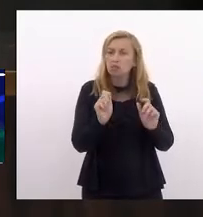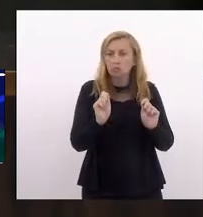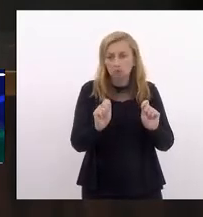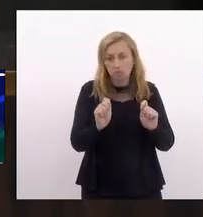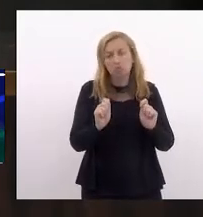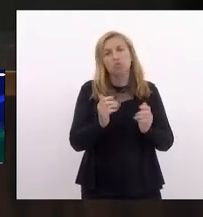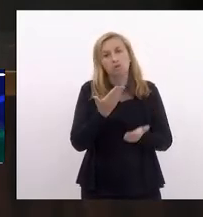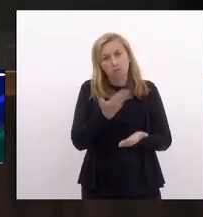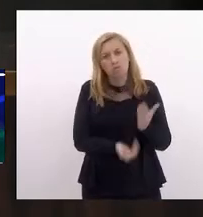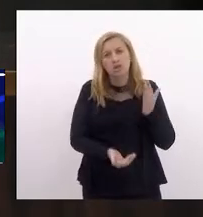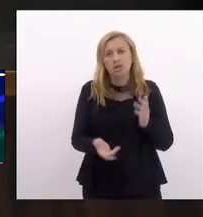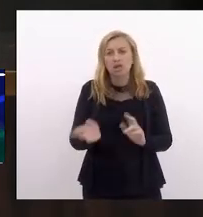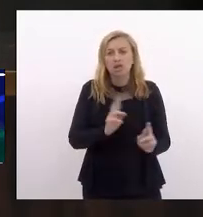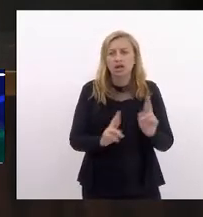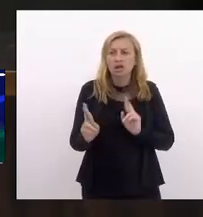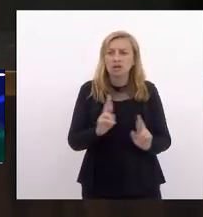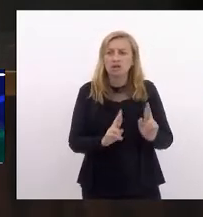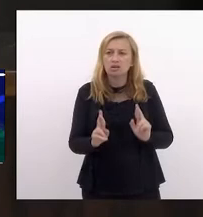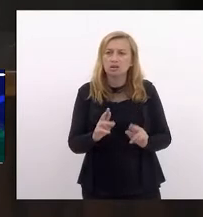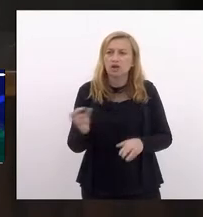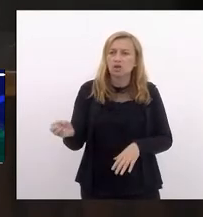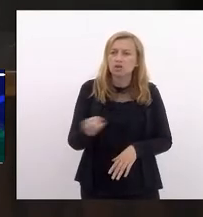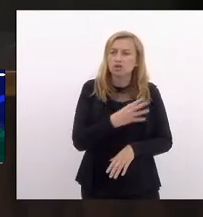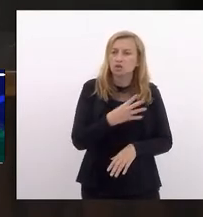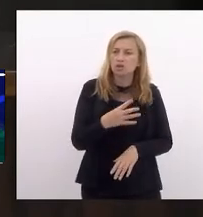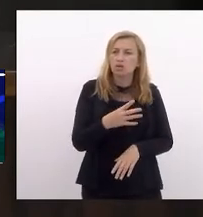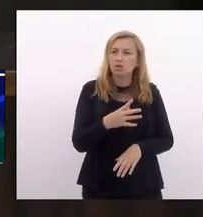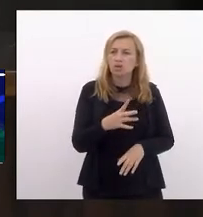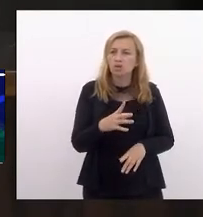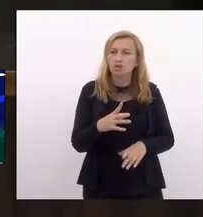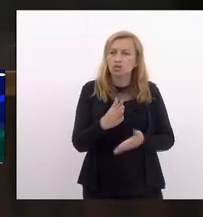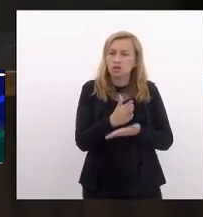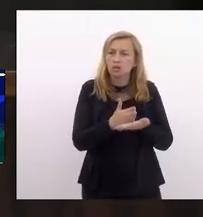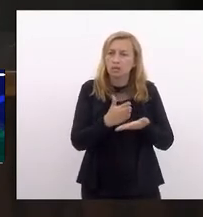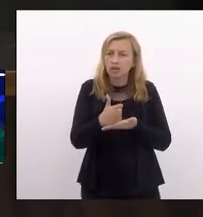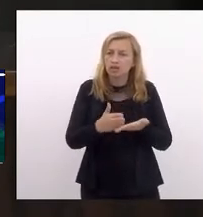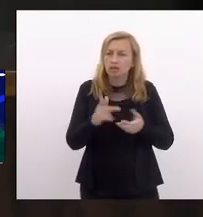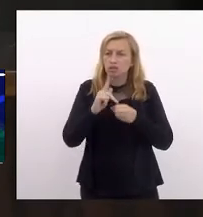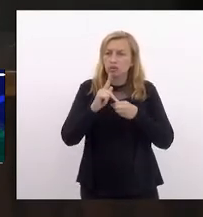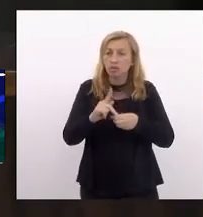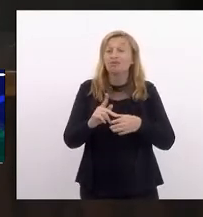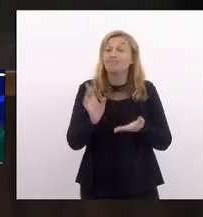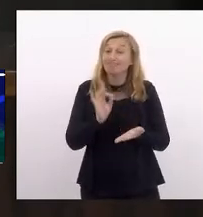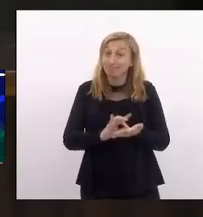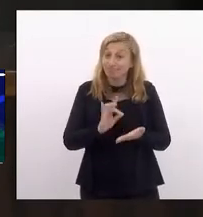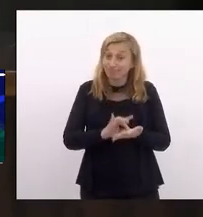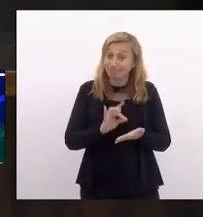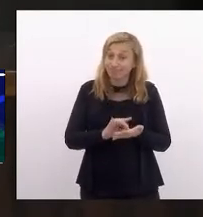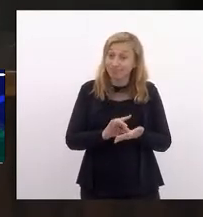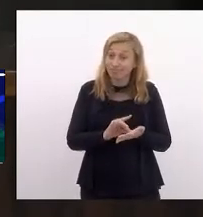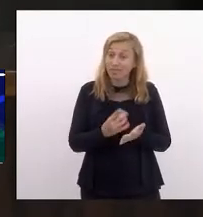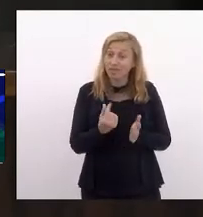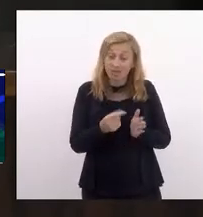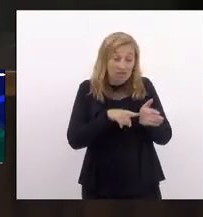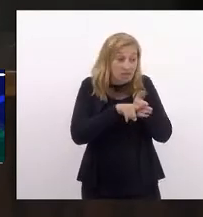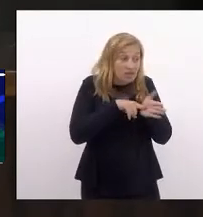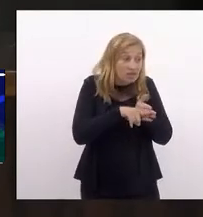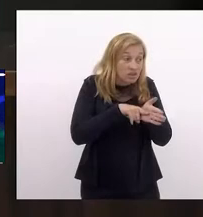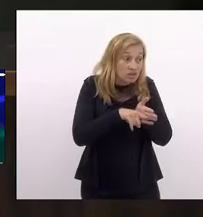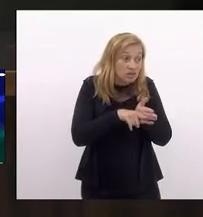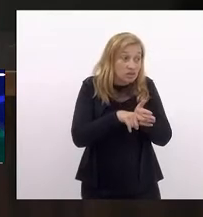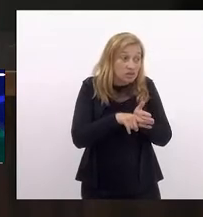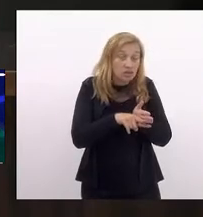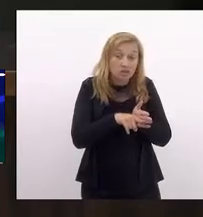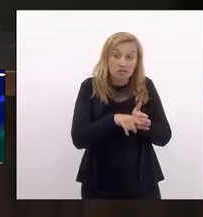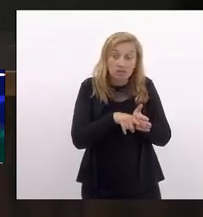poderíamos perder em relação a nova fórmula do de repartição dos olhos e na verdade nós fizemos a taxa de fiscalização em cima